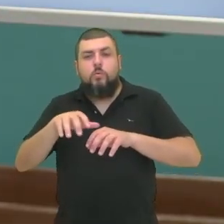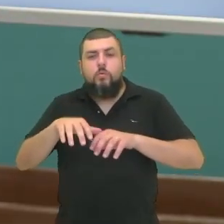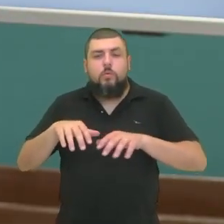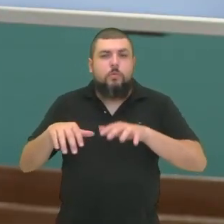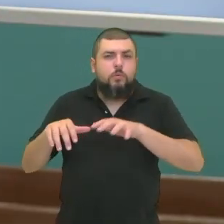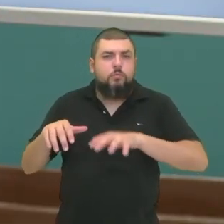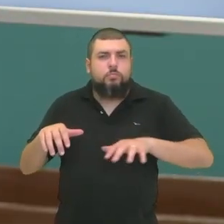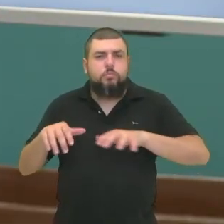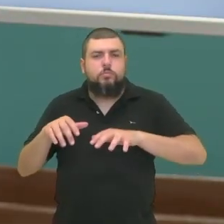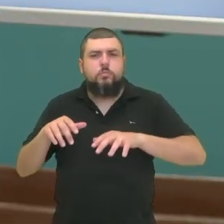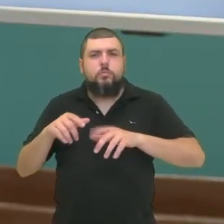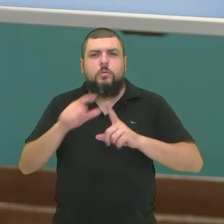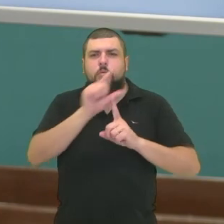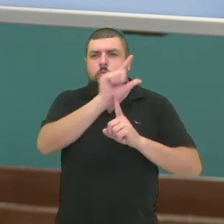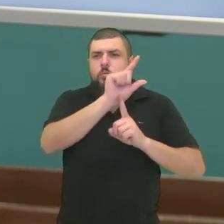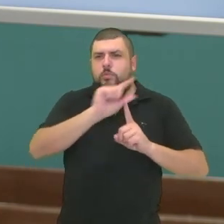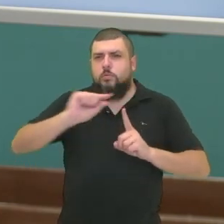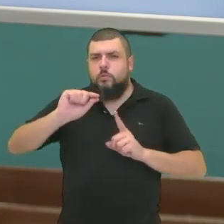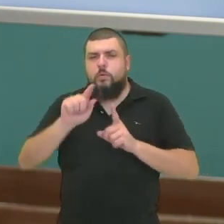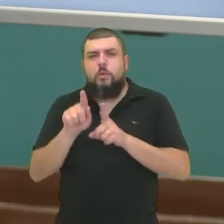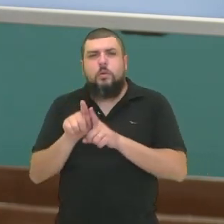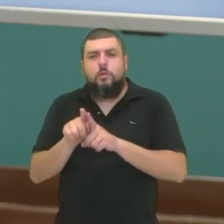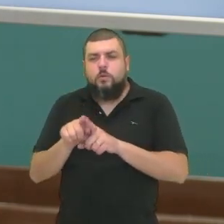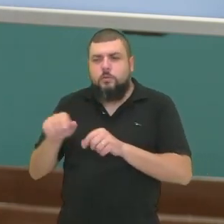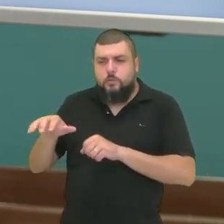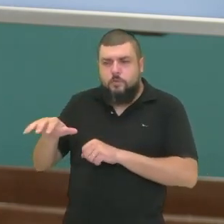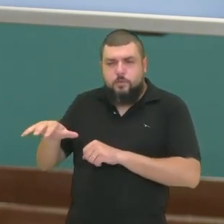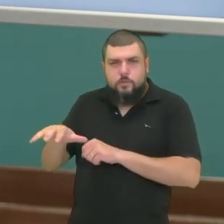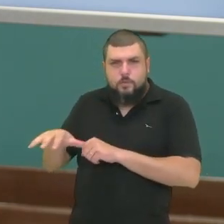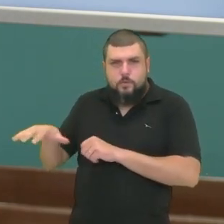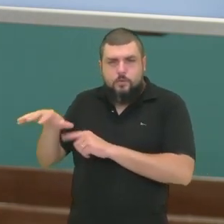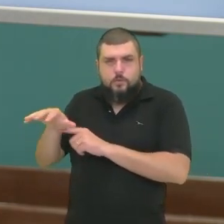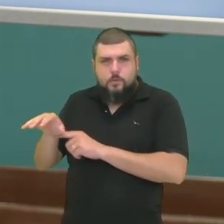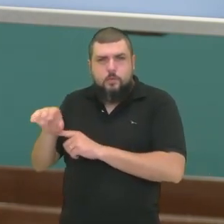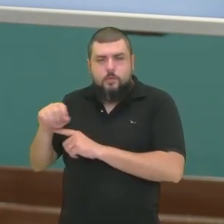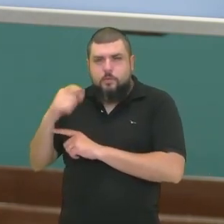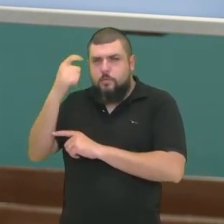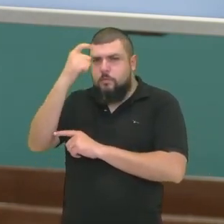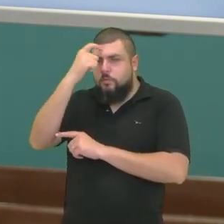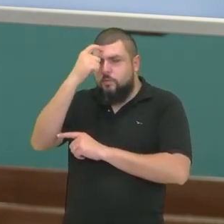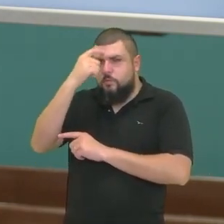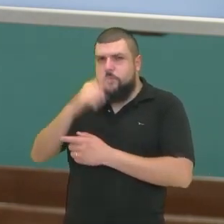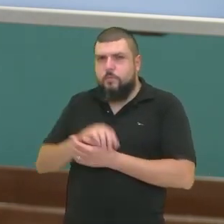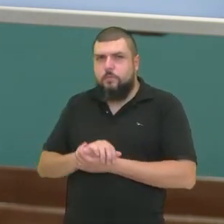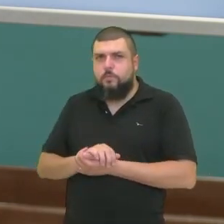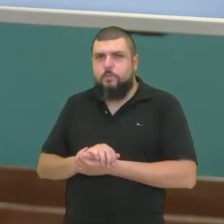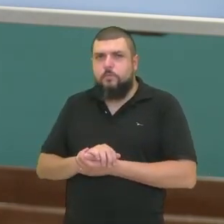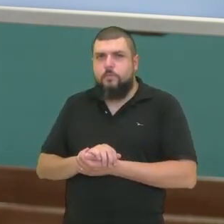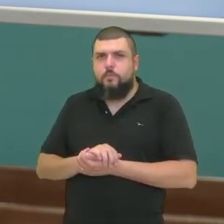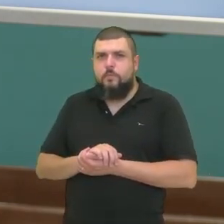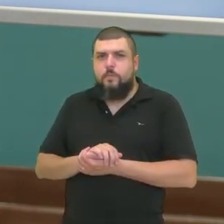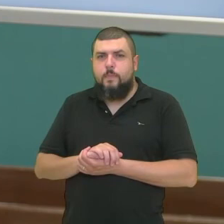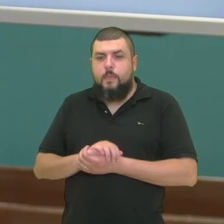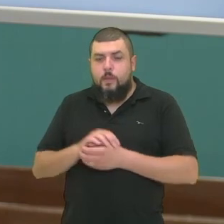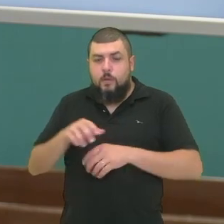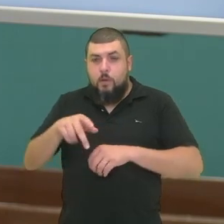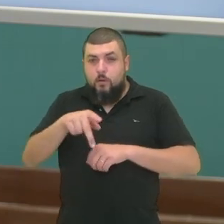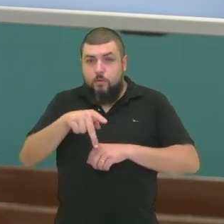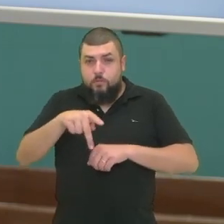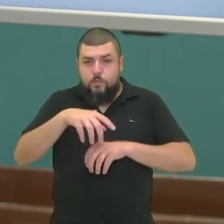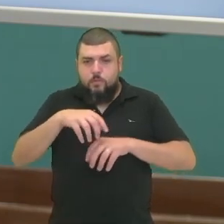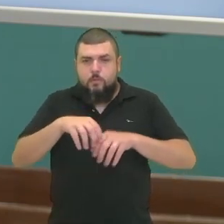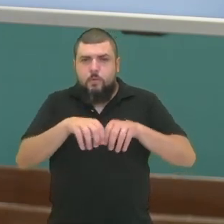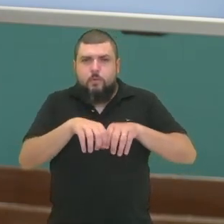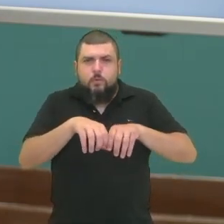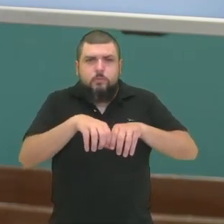EA índia dos hinduísmo o Paquistão se dividido novo irá Bangladesh na parte oriental e